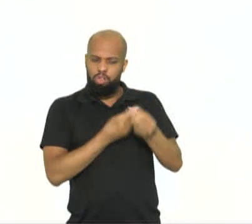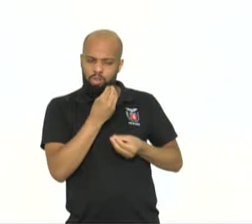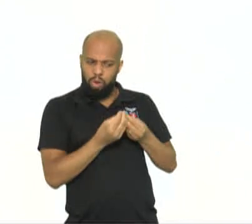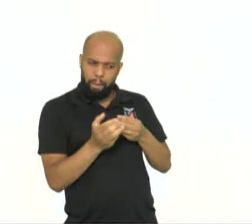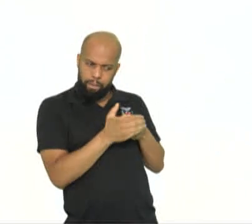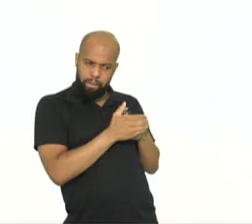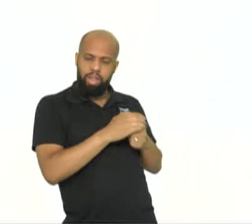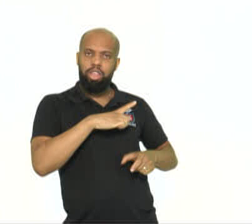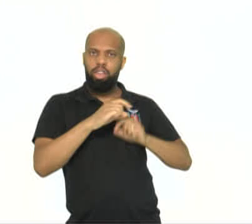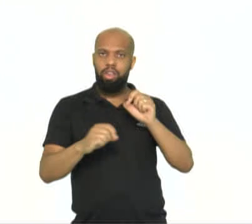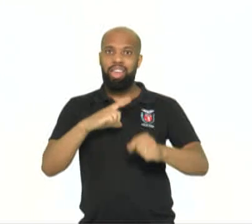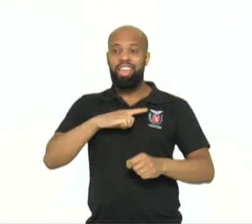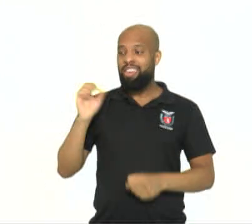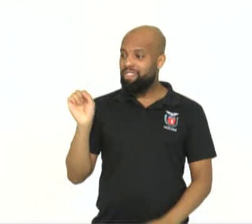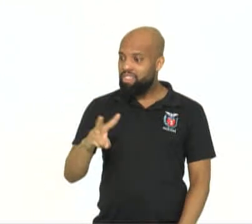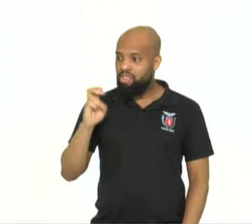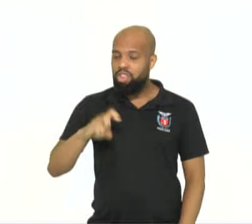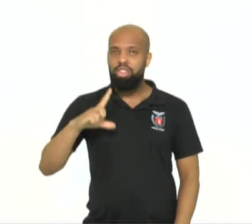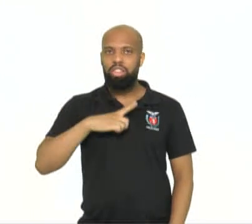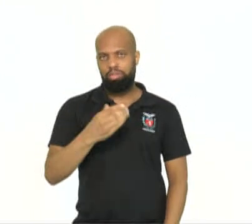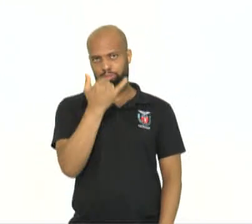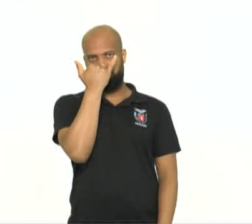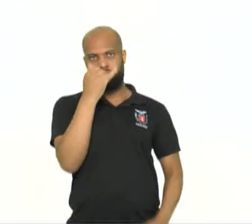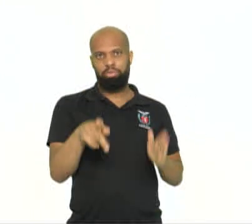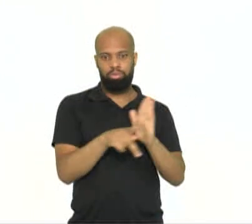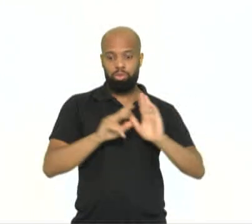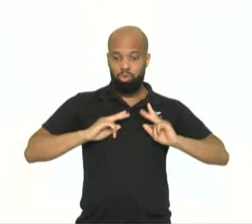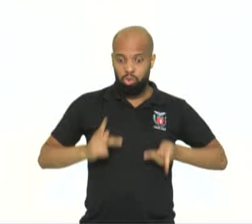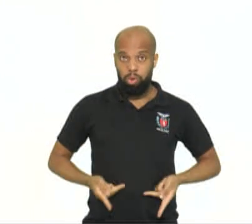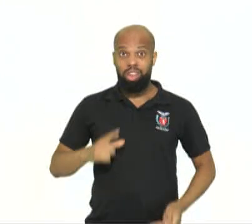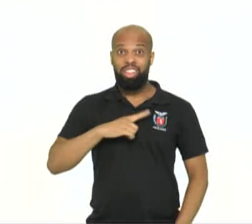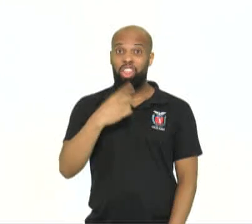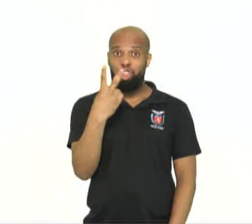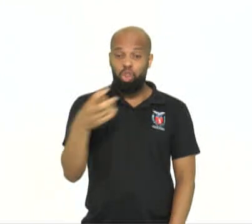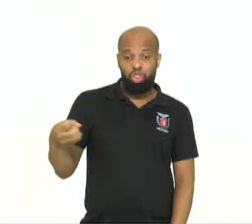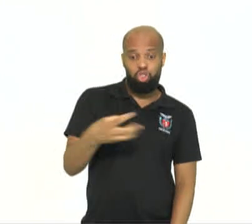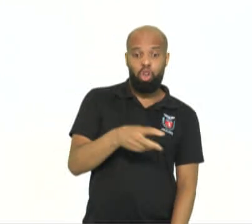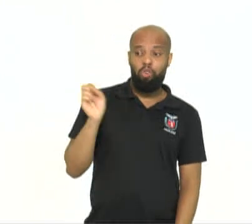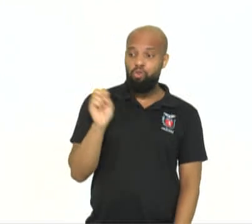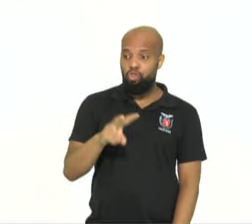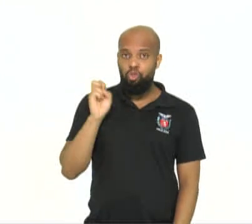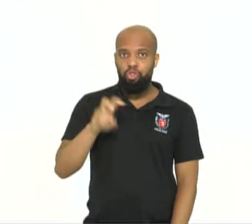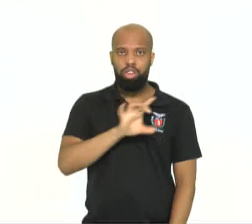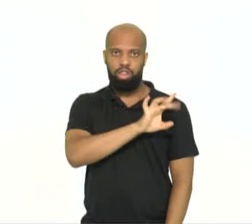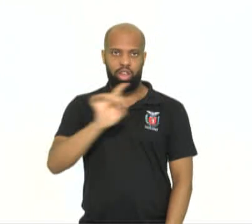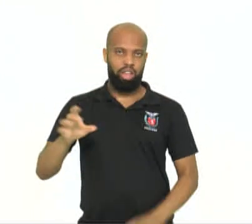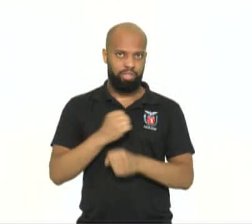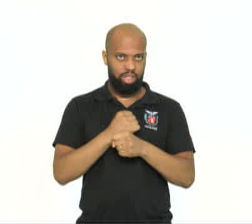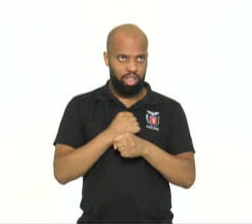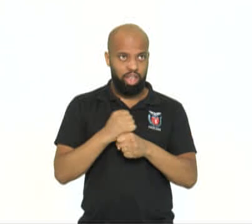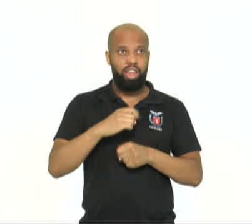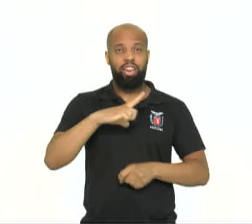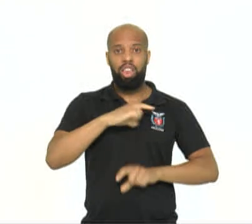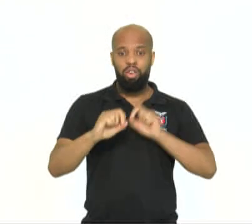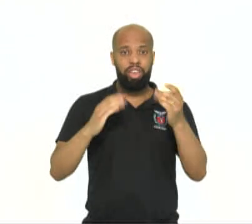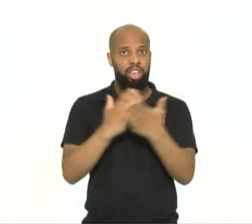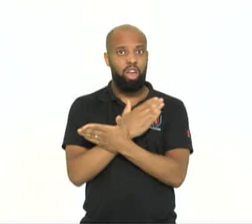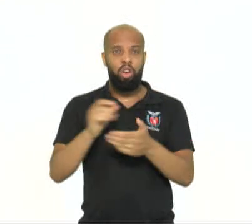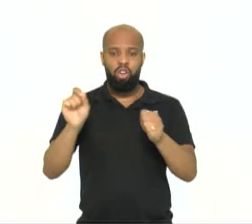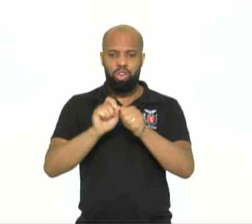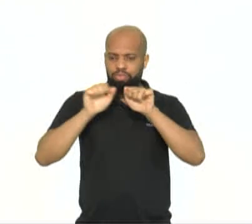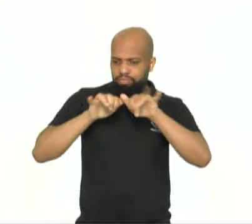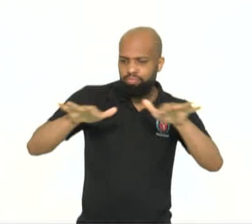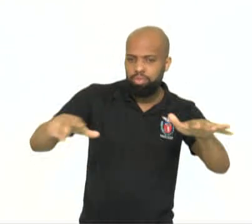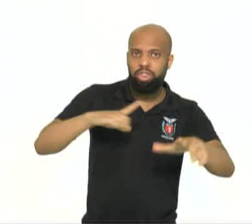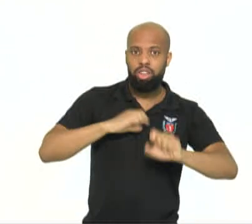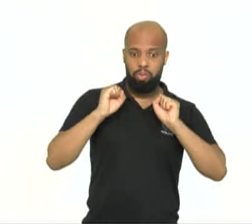infectam a população humana a uma taxa de 2 novos vírus por ano. Cerca de 1 em cada 10 deles gera epidemias com potencial para se